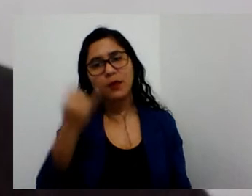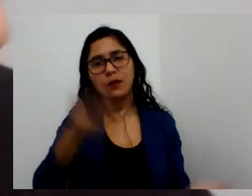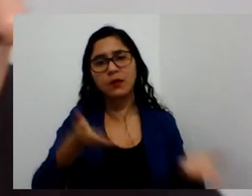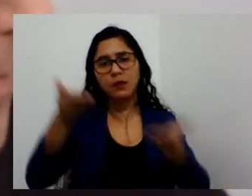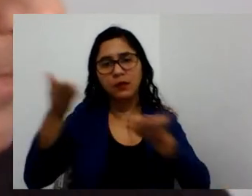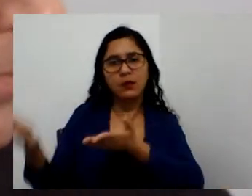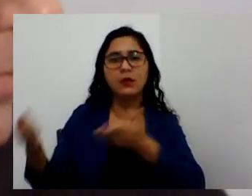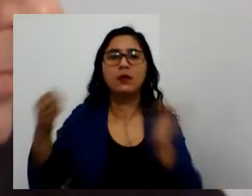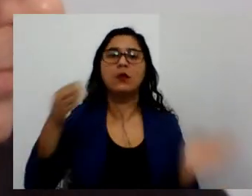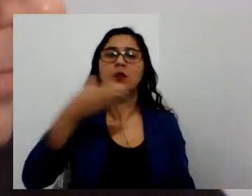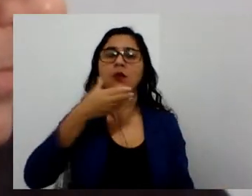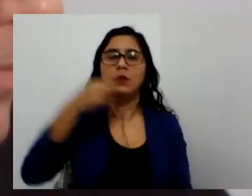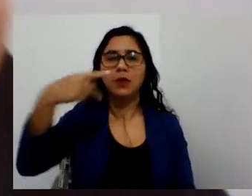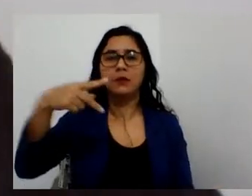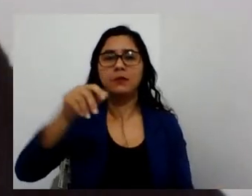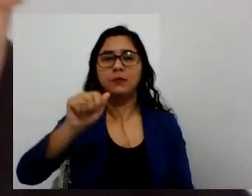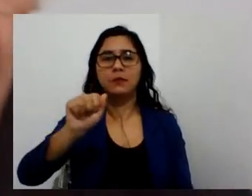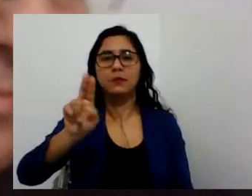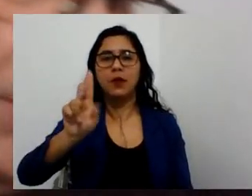Paulo.